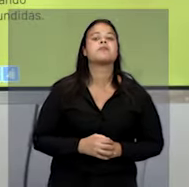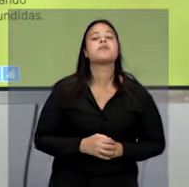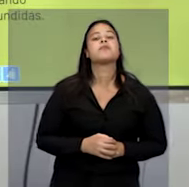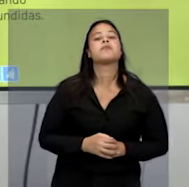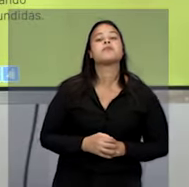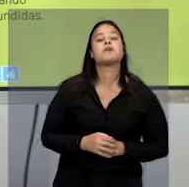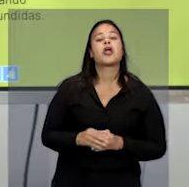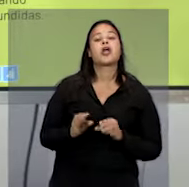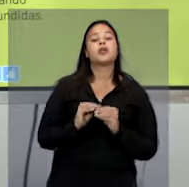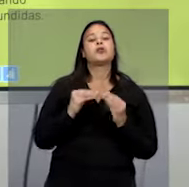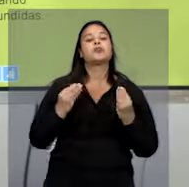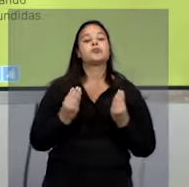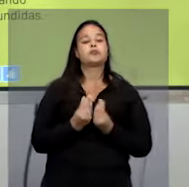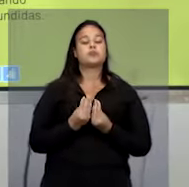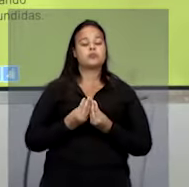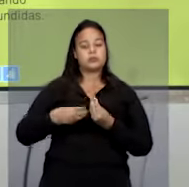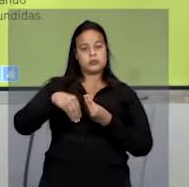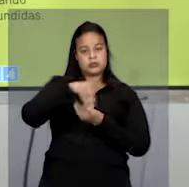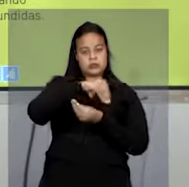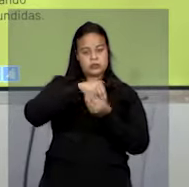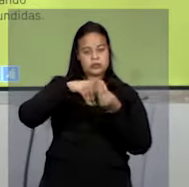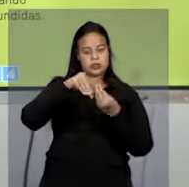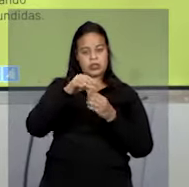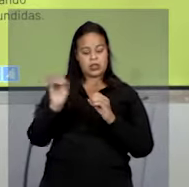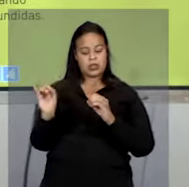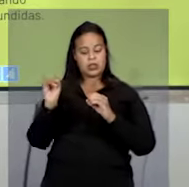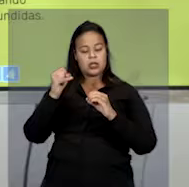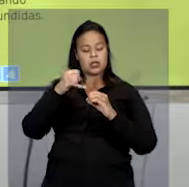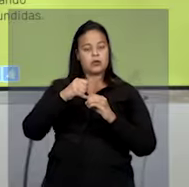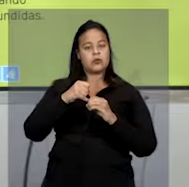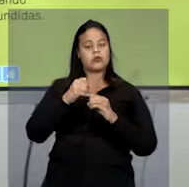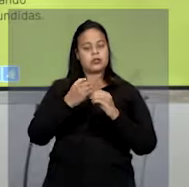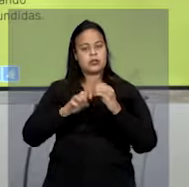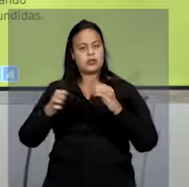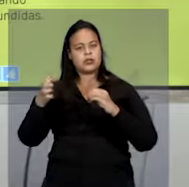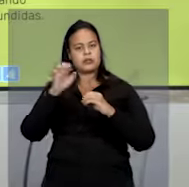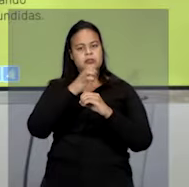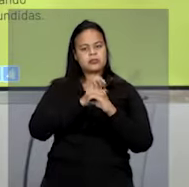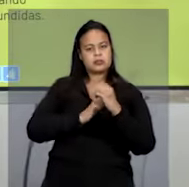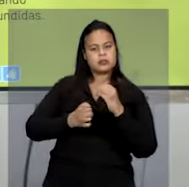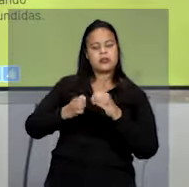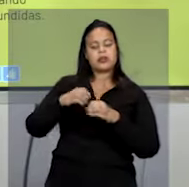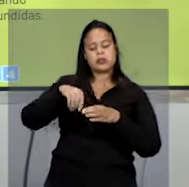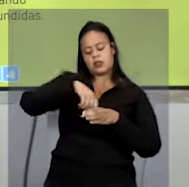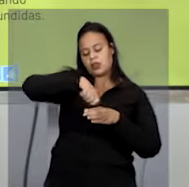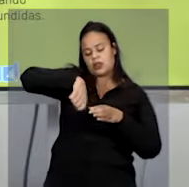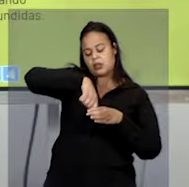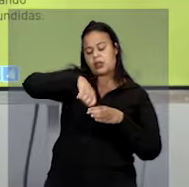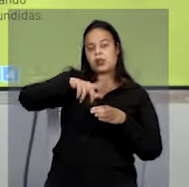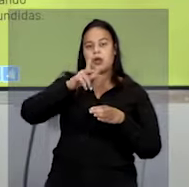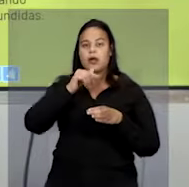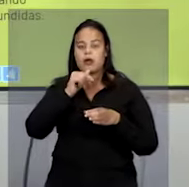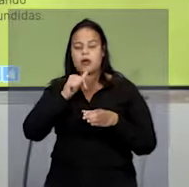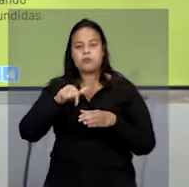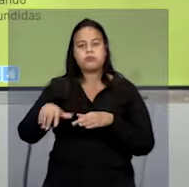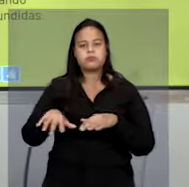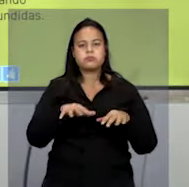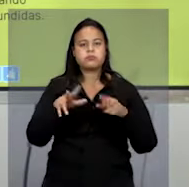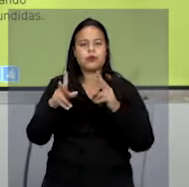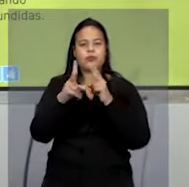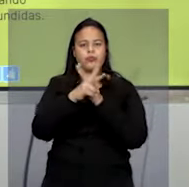E aí as substâncias iônicas nós já sabemos que elas conduzem corrente elétrica quando dissolvida em água, tem ponto de fusão e ebulição